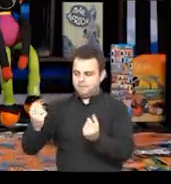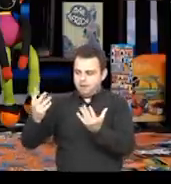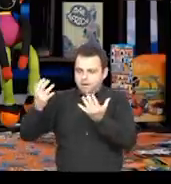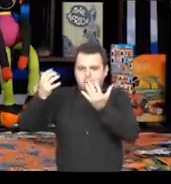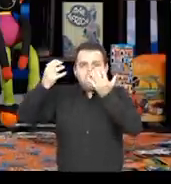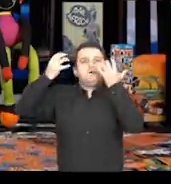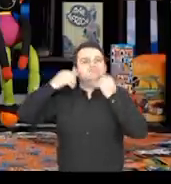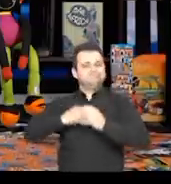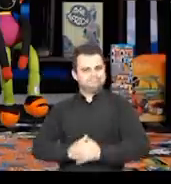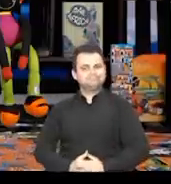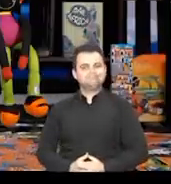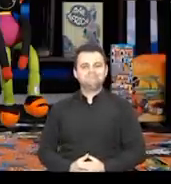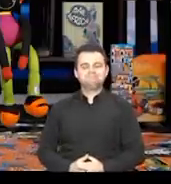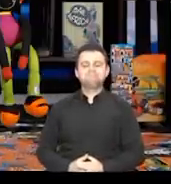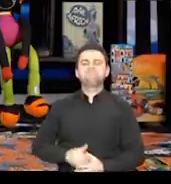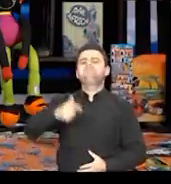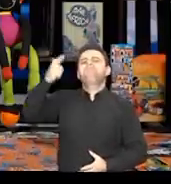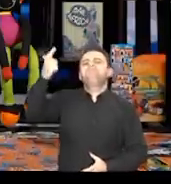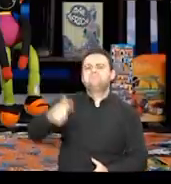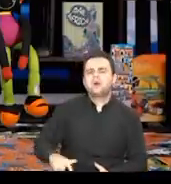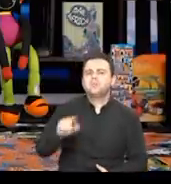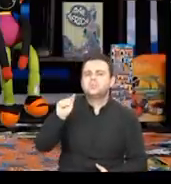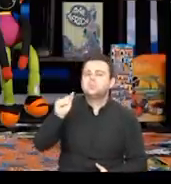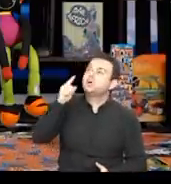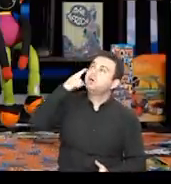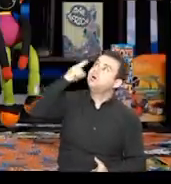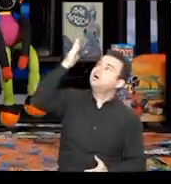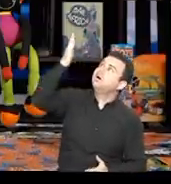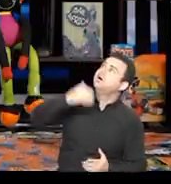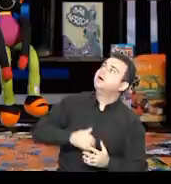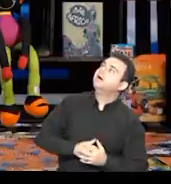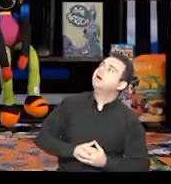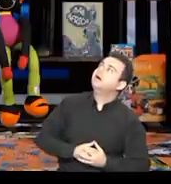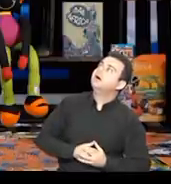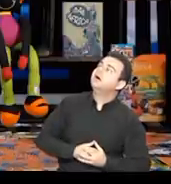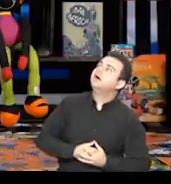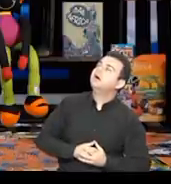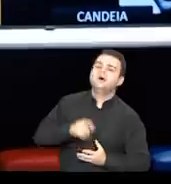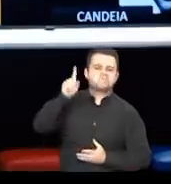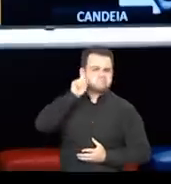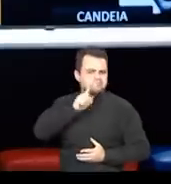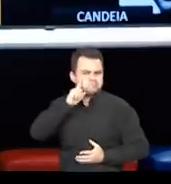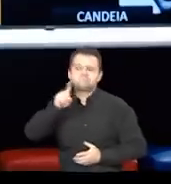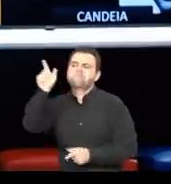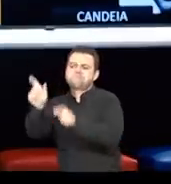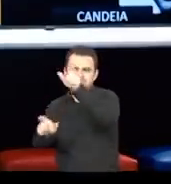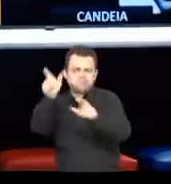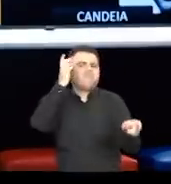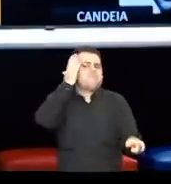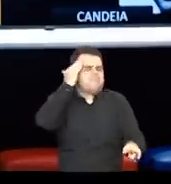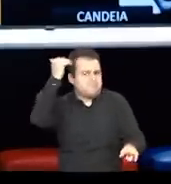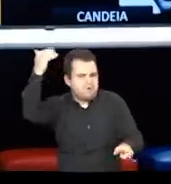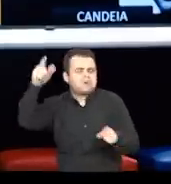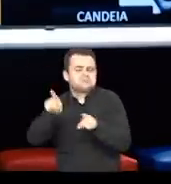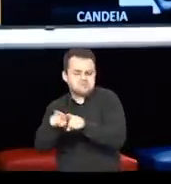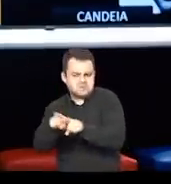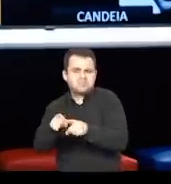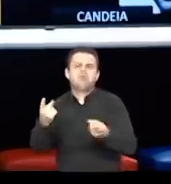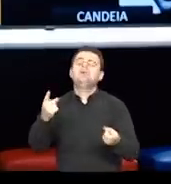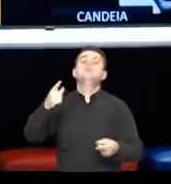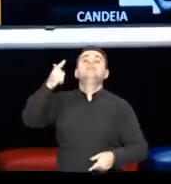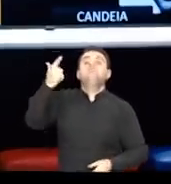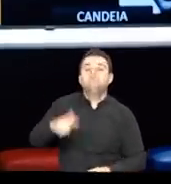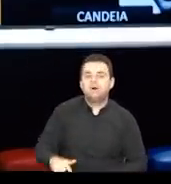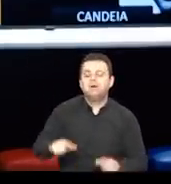Malcolm X, a marcha de Harry Belafonte e Martin Luther King. Mussum, Zumbi dos